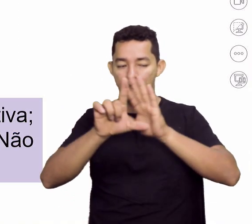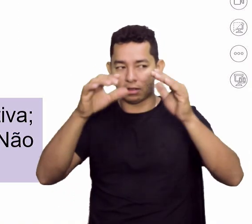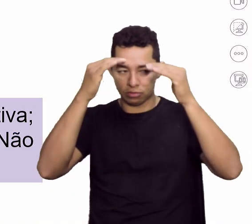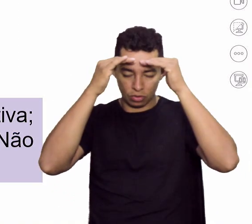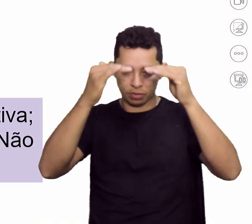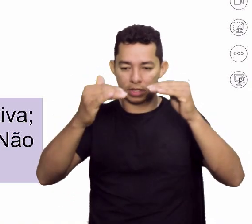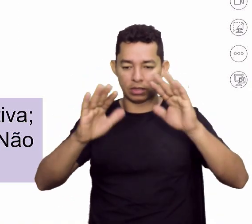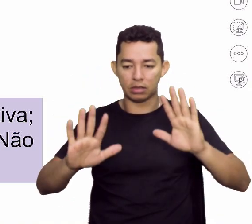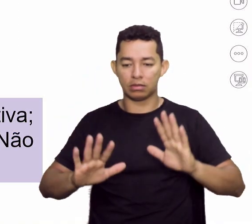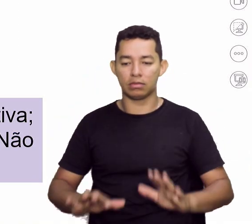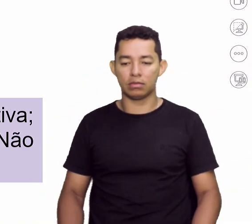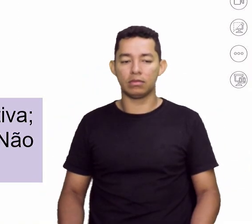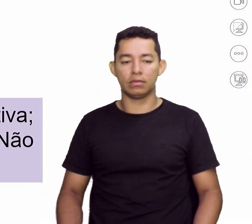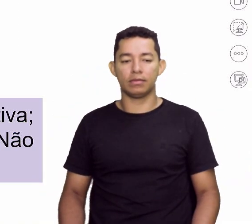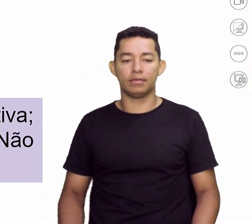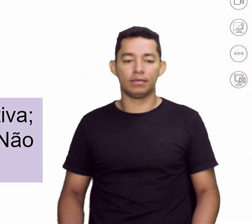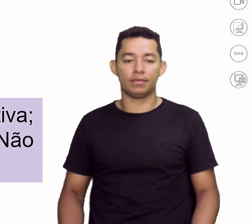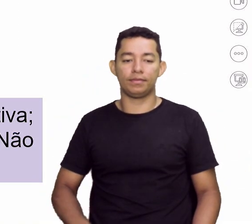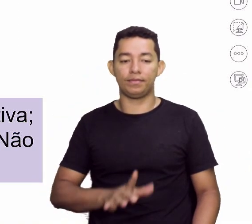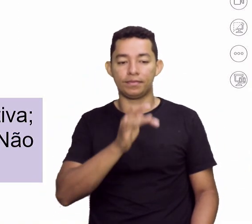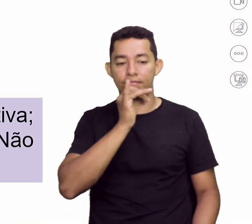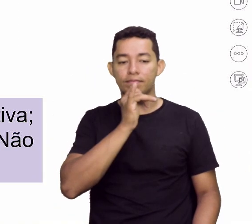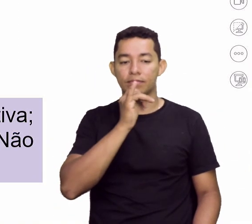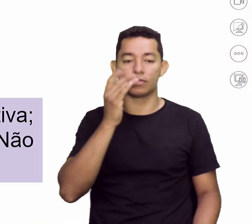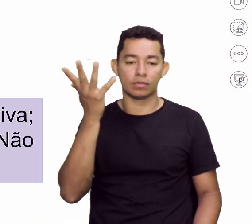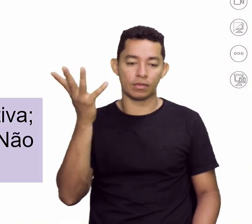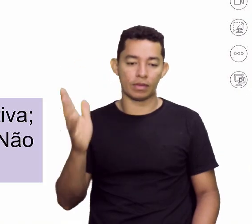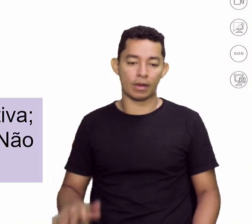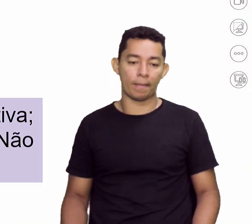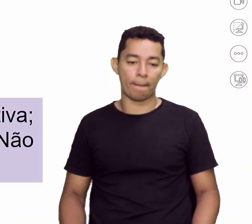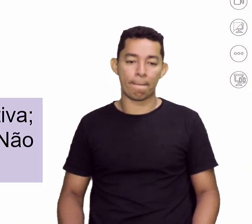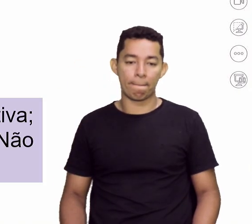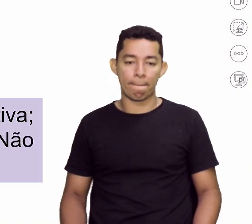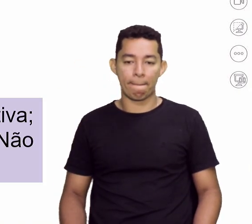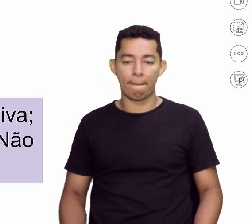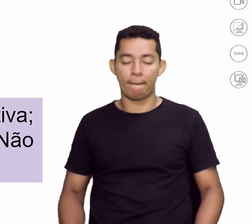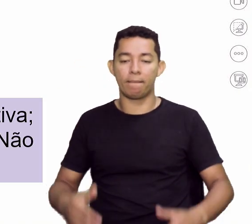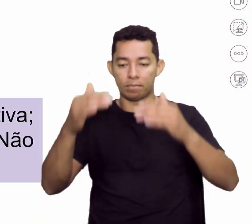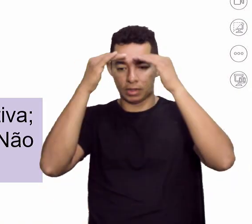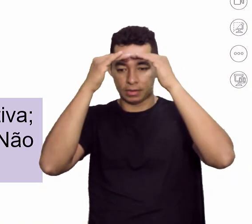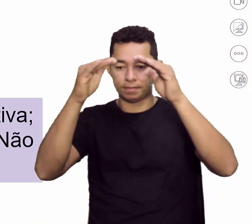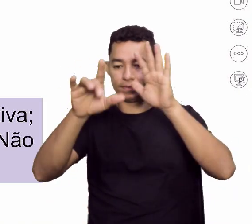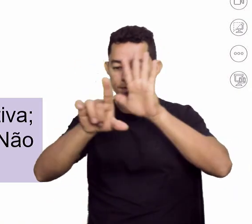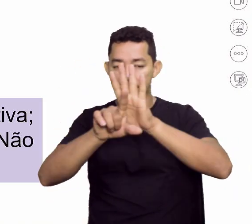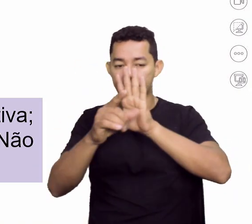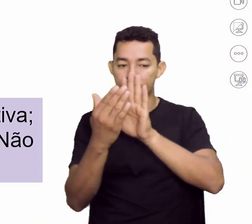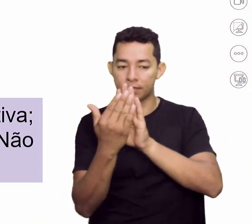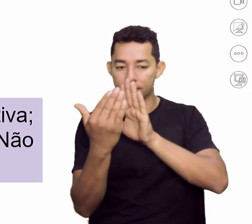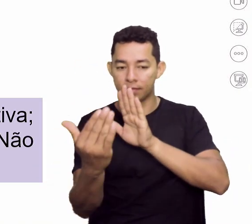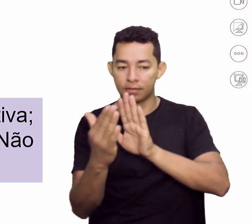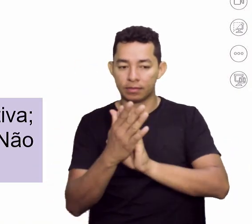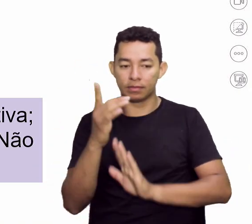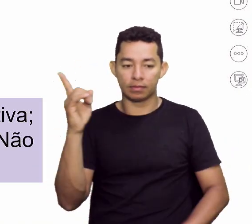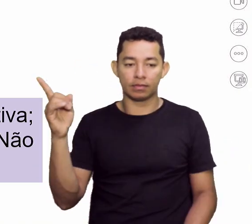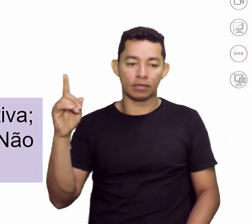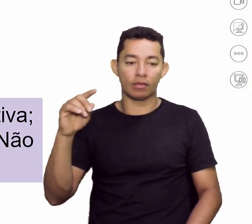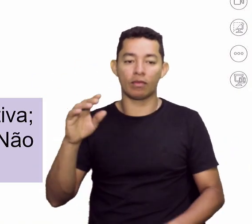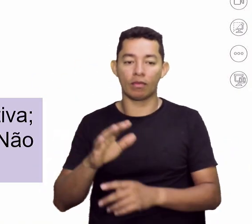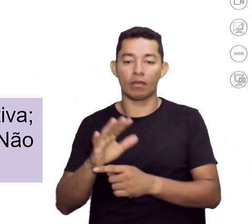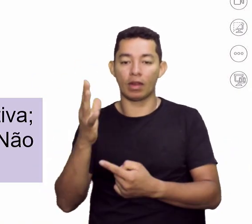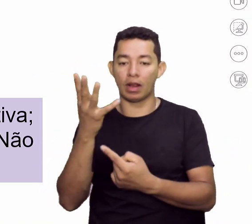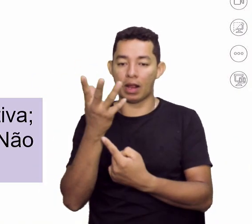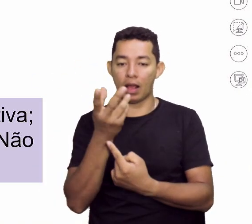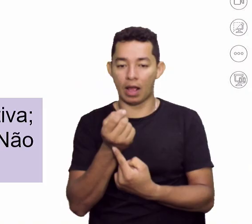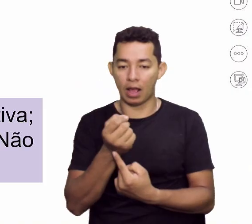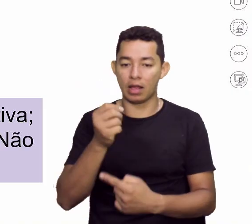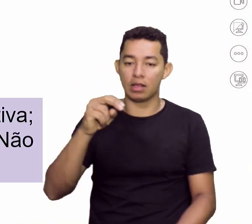pesada. Um exemplo de uma imagem que respeita a lei da frontalidade é uma arte anônima, as